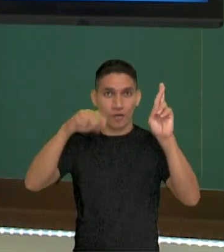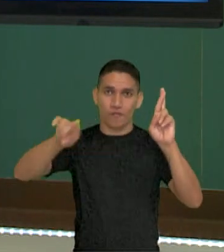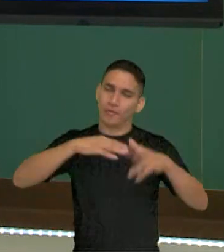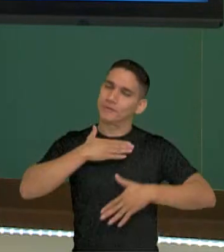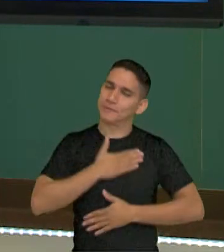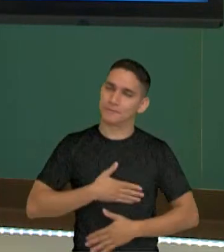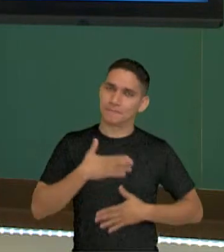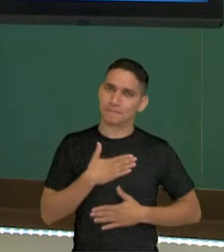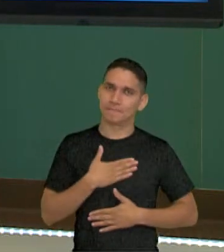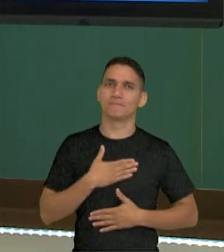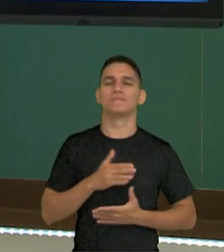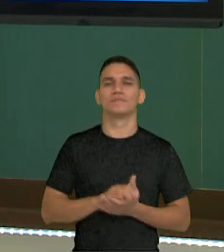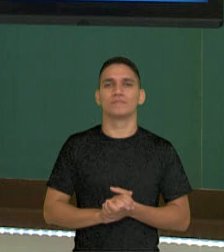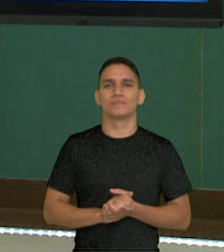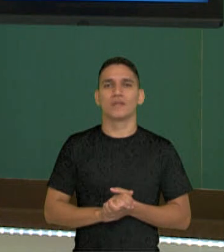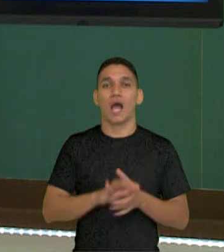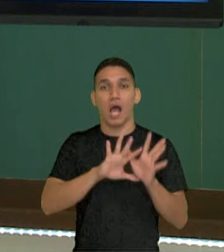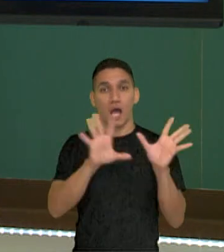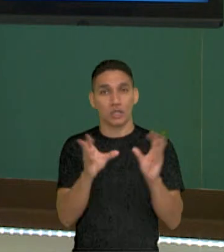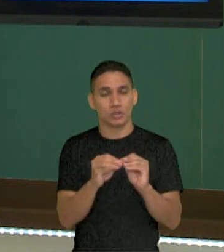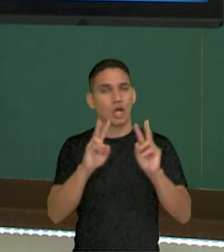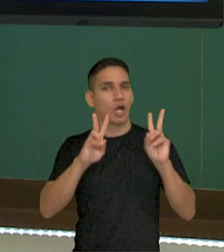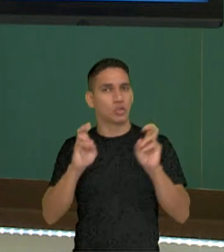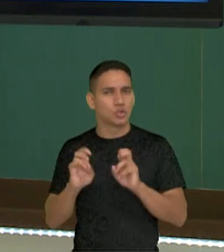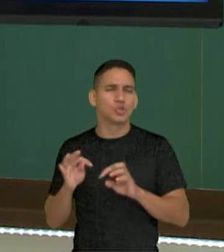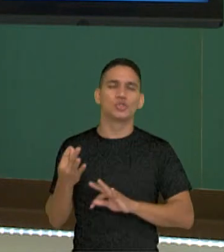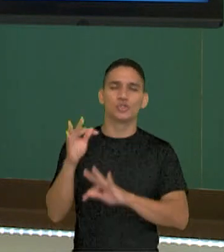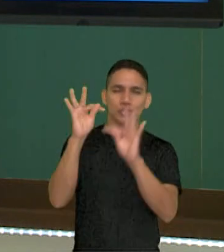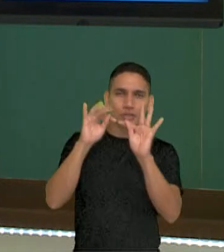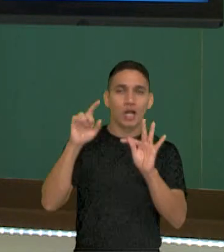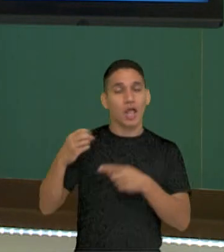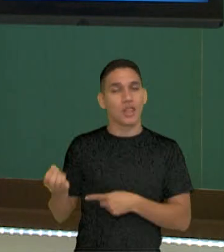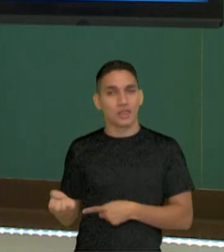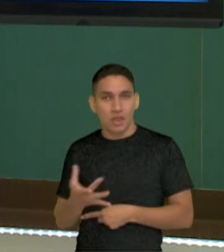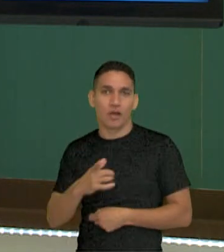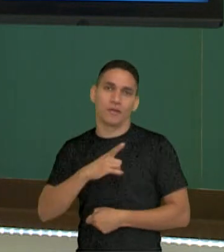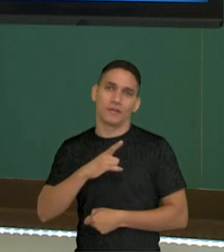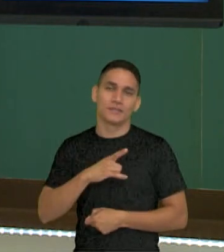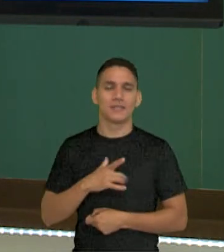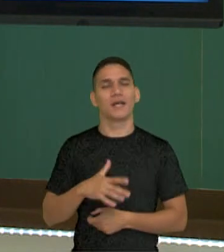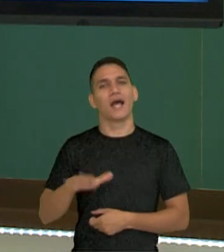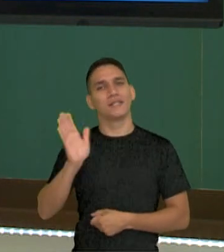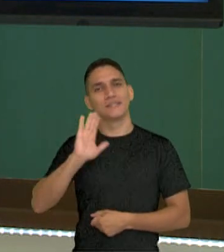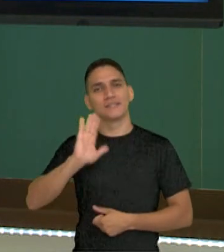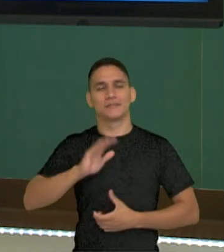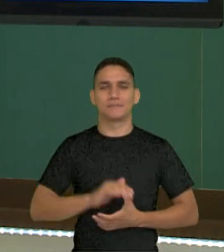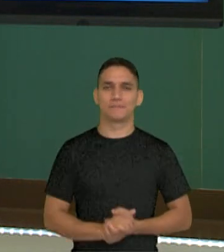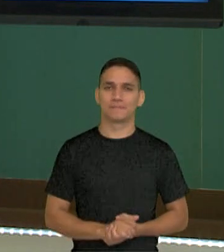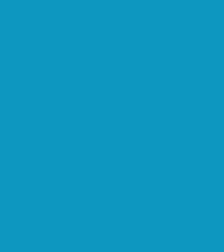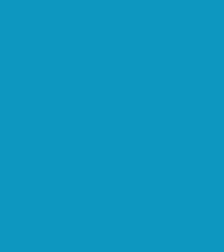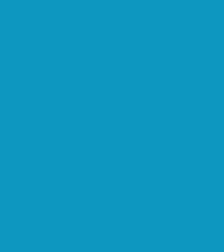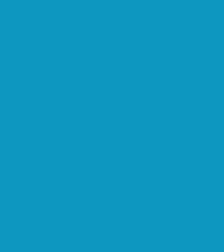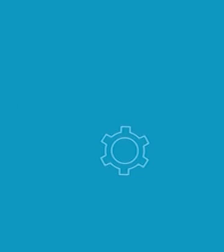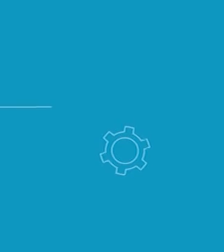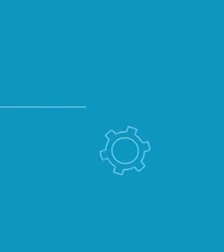tenham gostado, né, desse assunto, né, dessa tecnologia, dessa novidade e até breve.